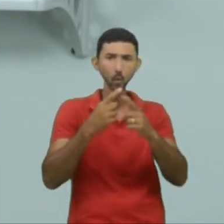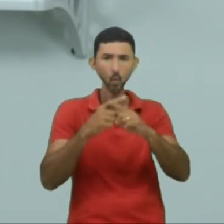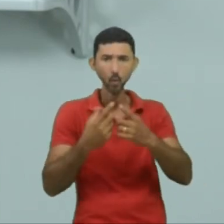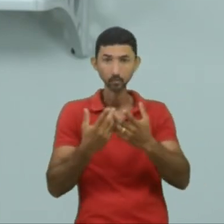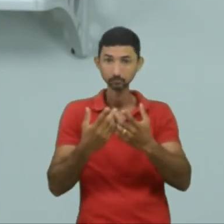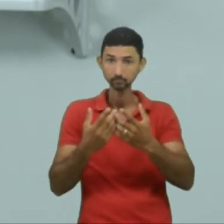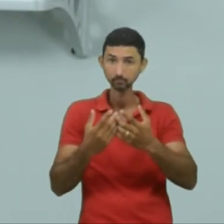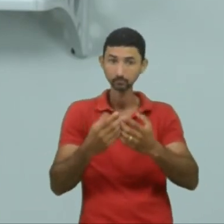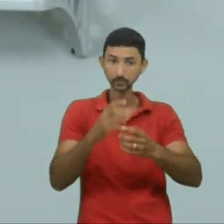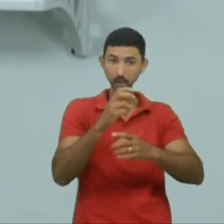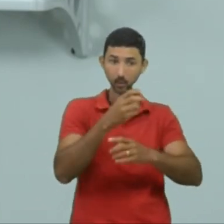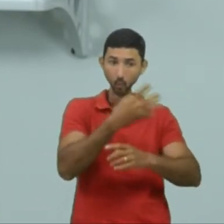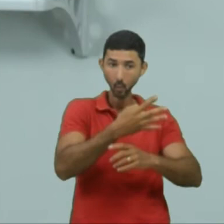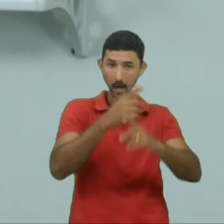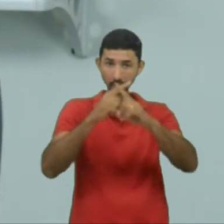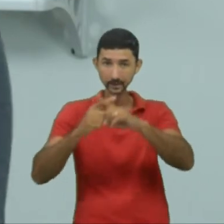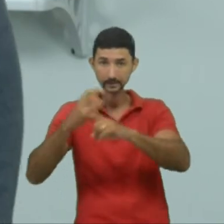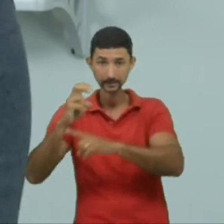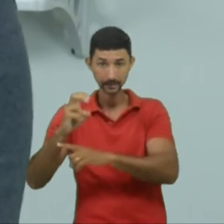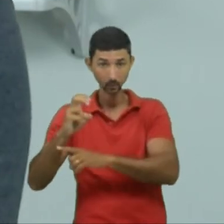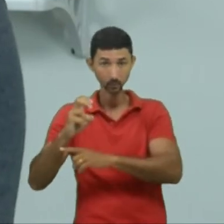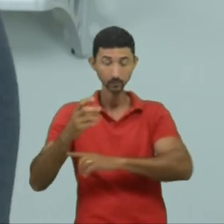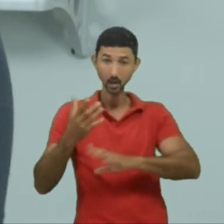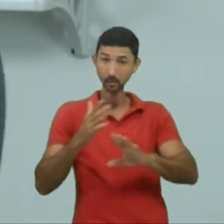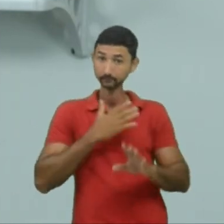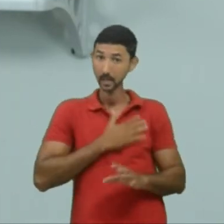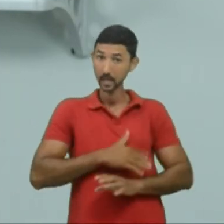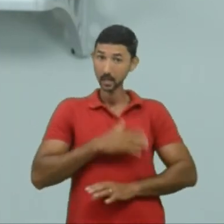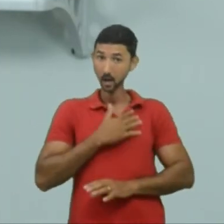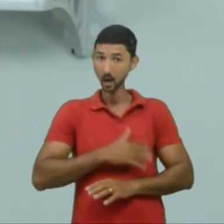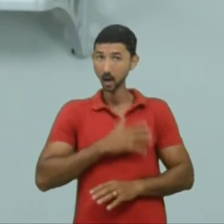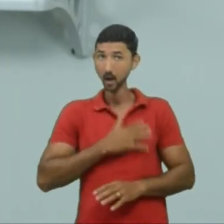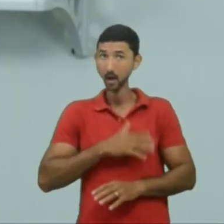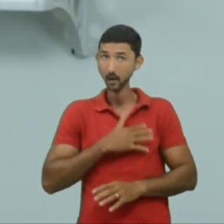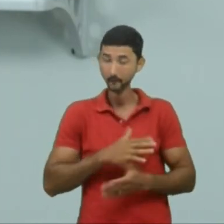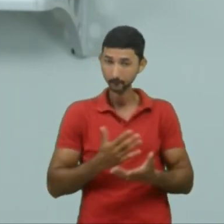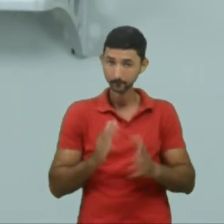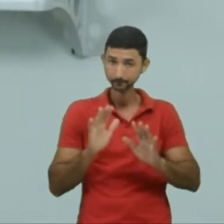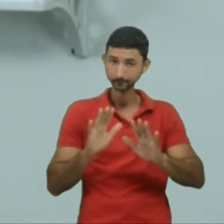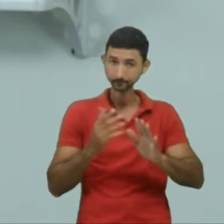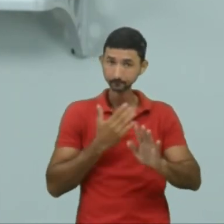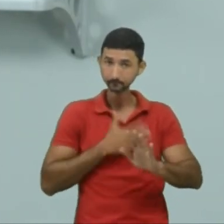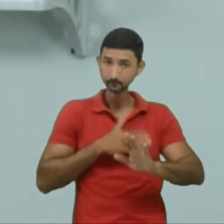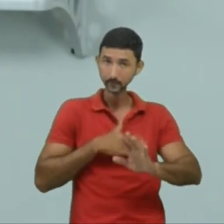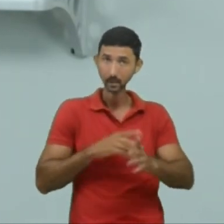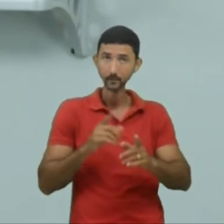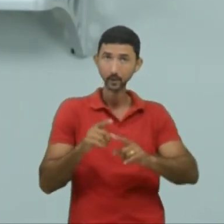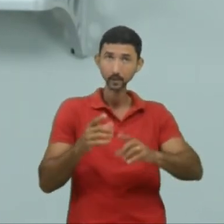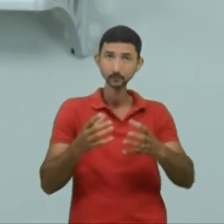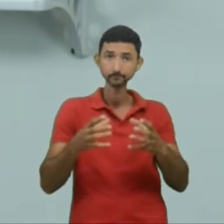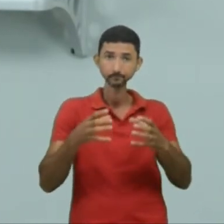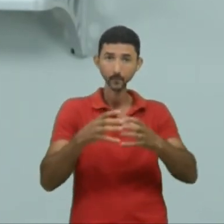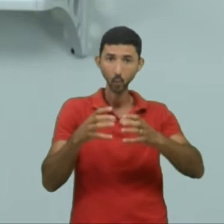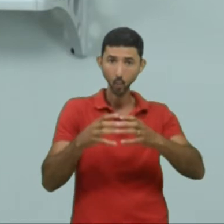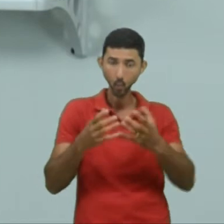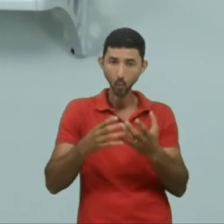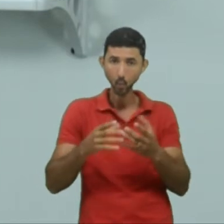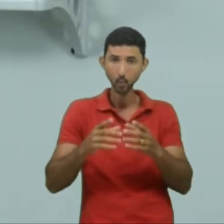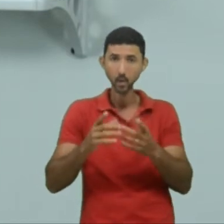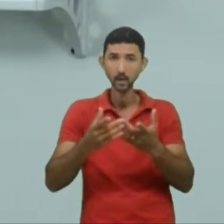não é bem assim, certo? Você tem que ter esse cuidado, certo? Porque nesse caso que a gente está